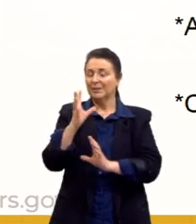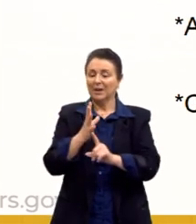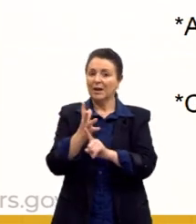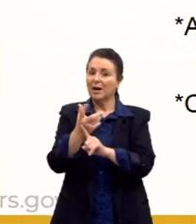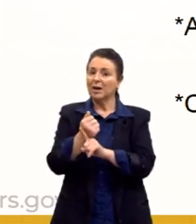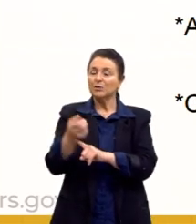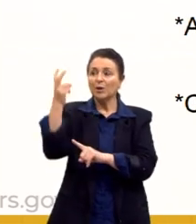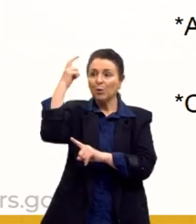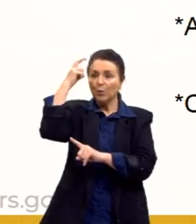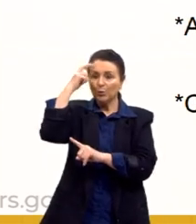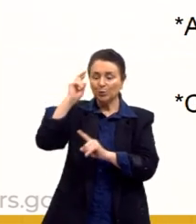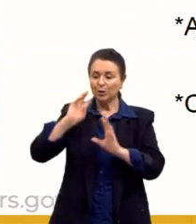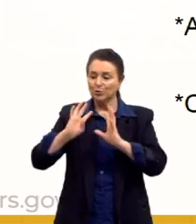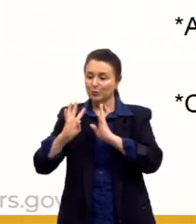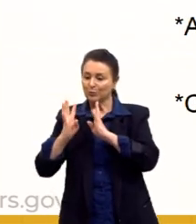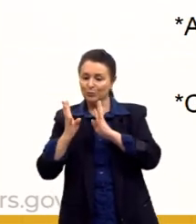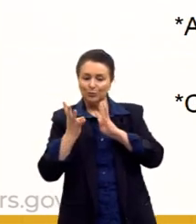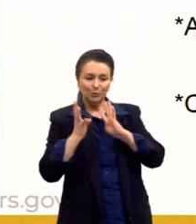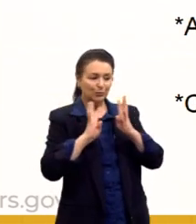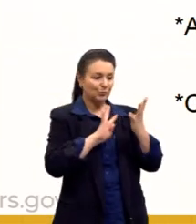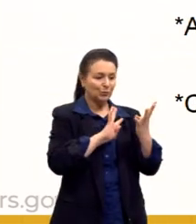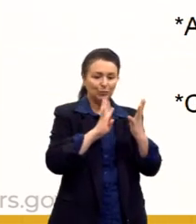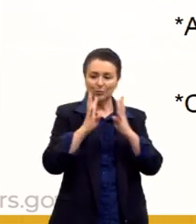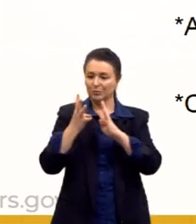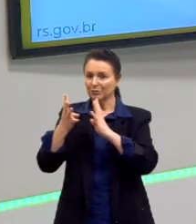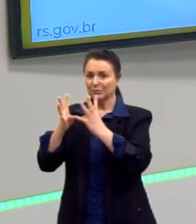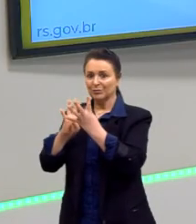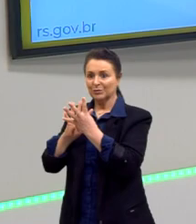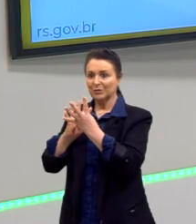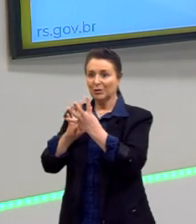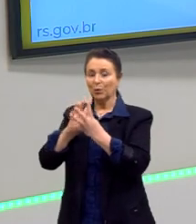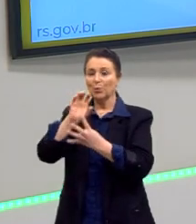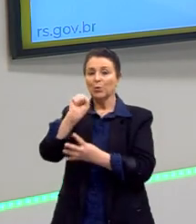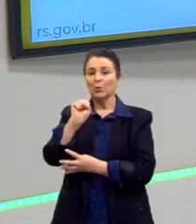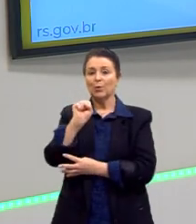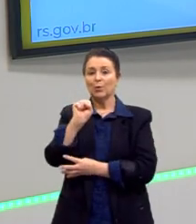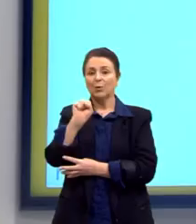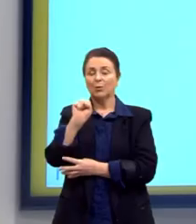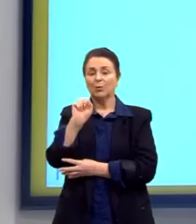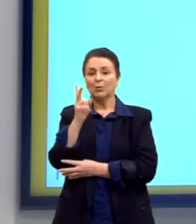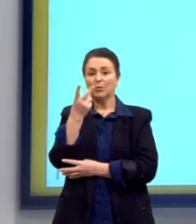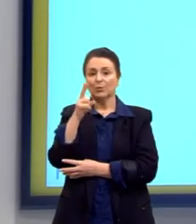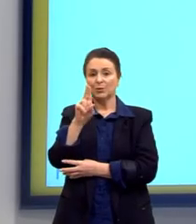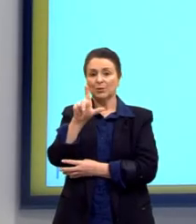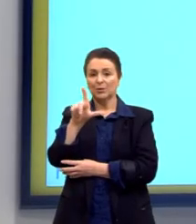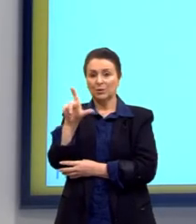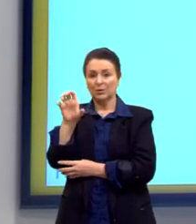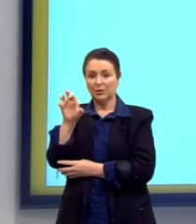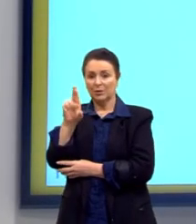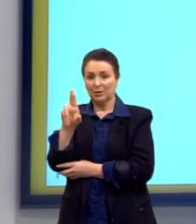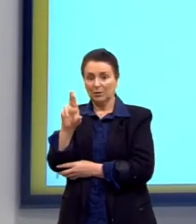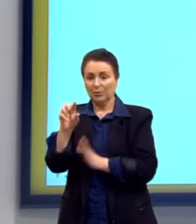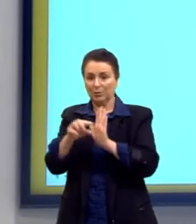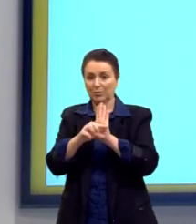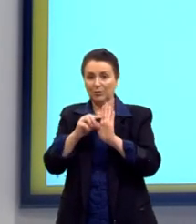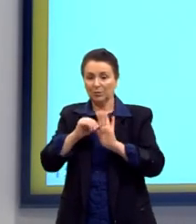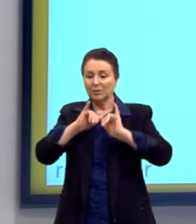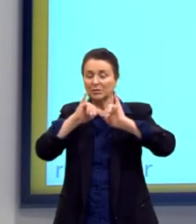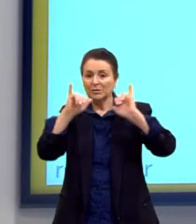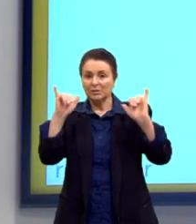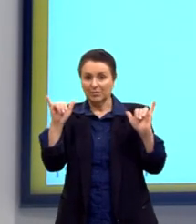arte e a cultura de massa certo Olha esse camarada que o chiler ele ele vai dizer que a arte tinha assim